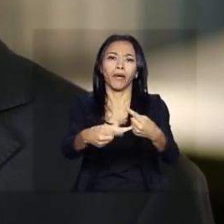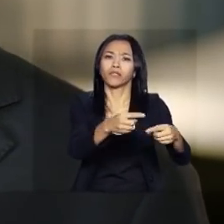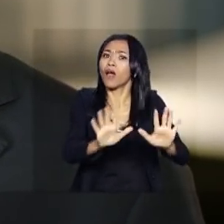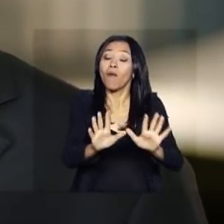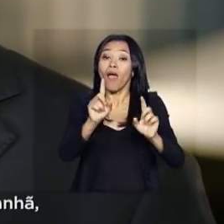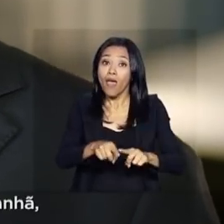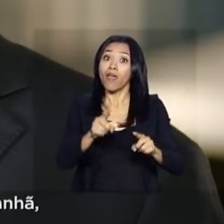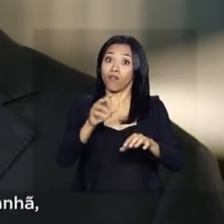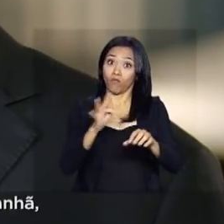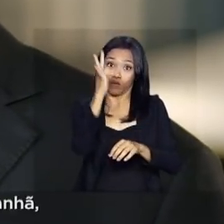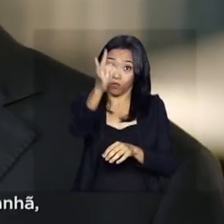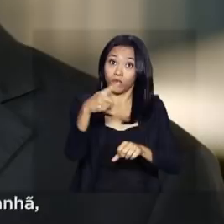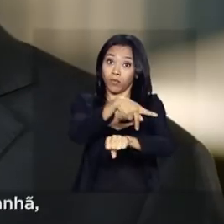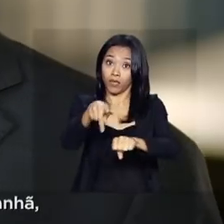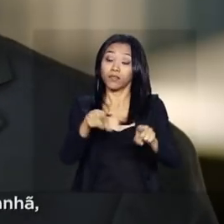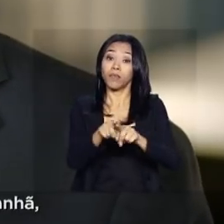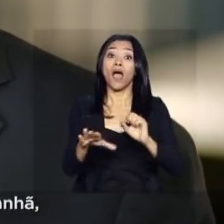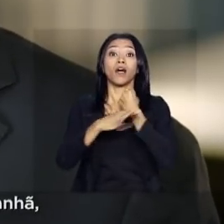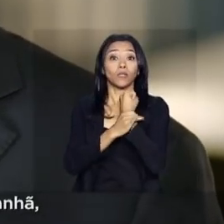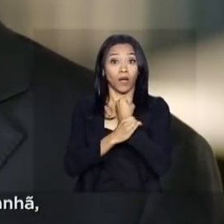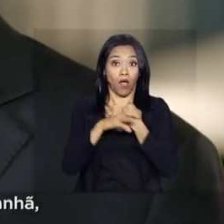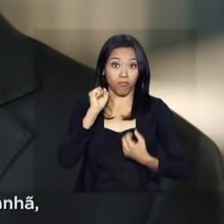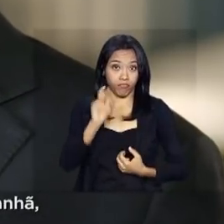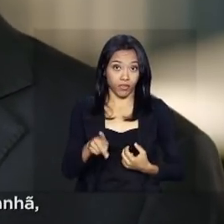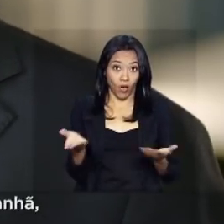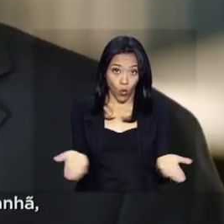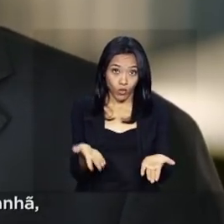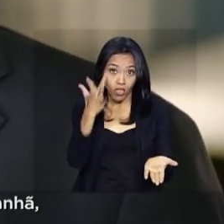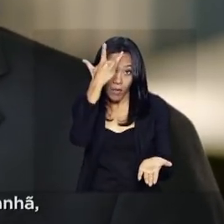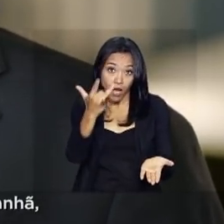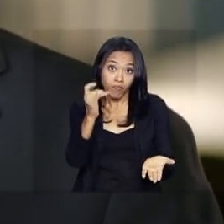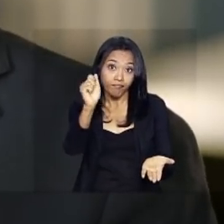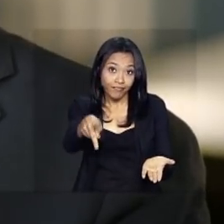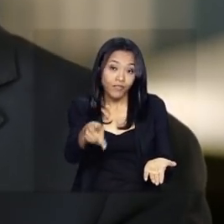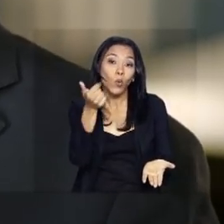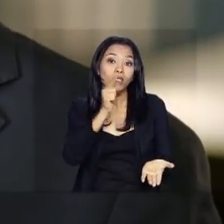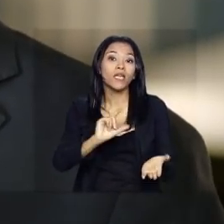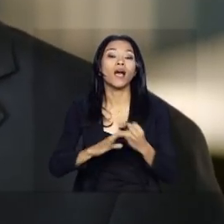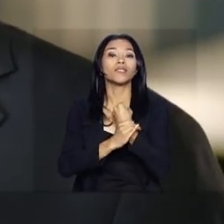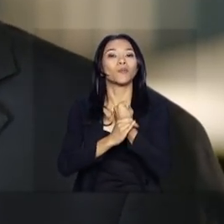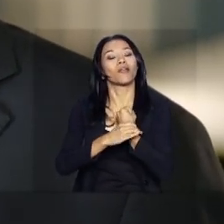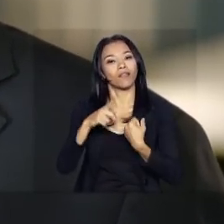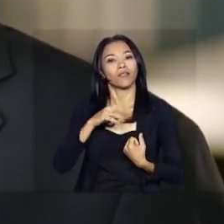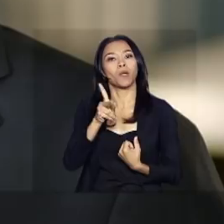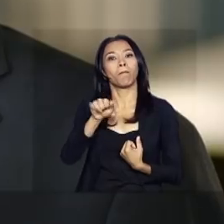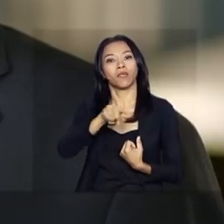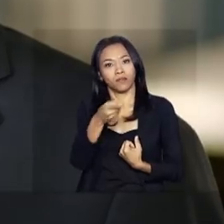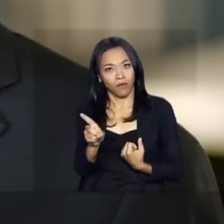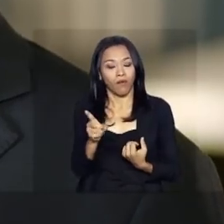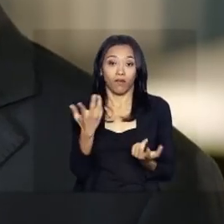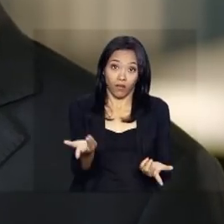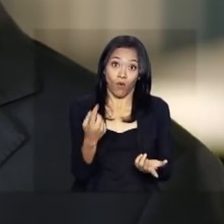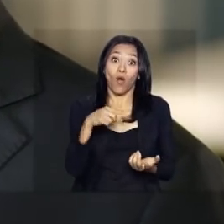futuro do país e para garantir que os aposentados de hoje e os de amanhã possam receber suas pensões